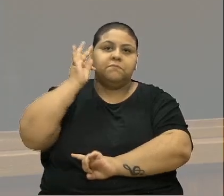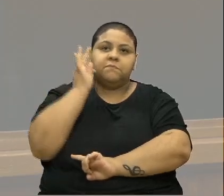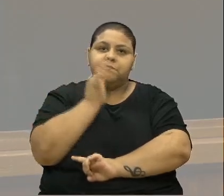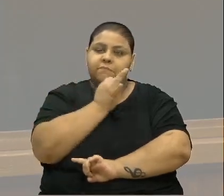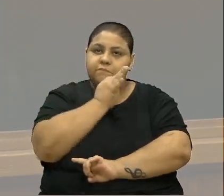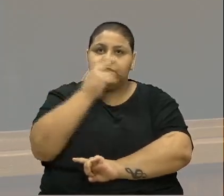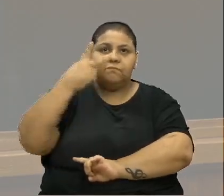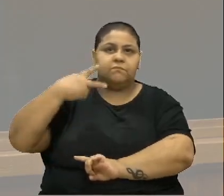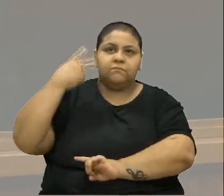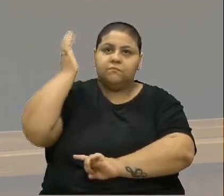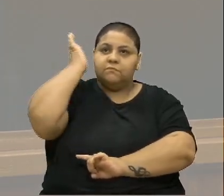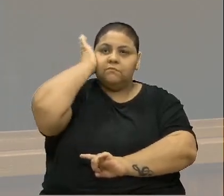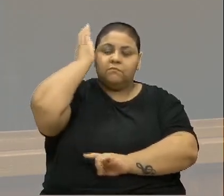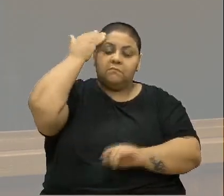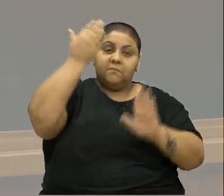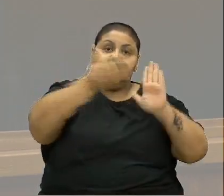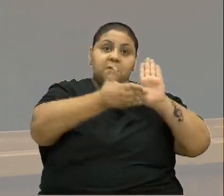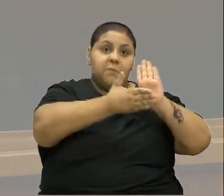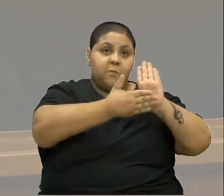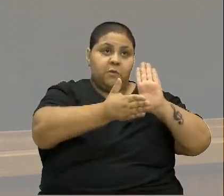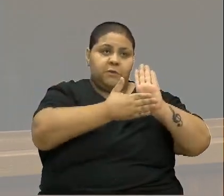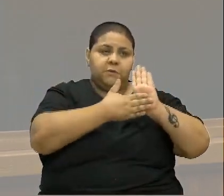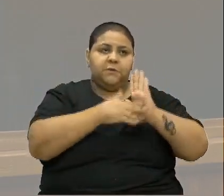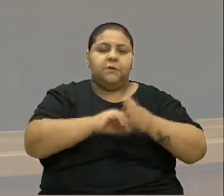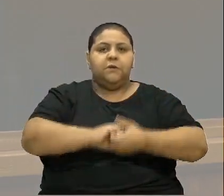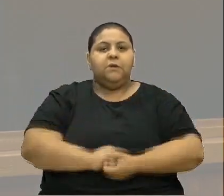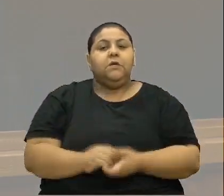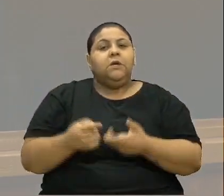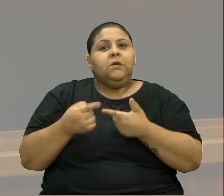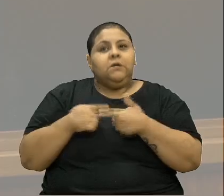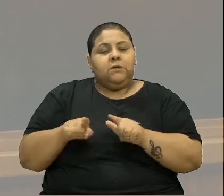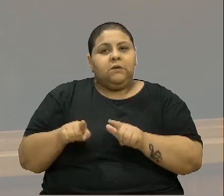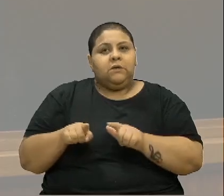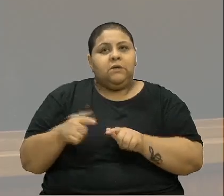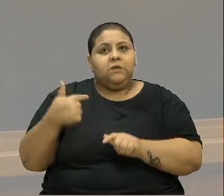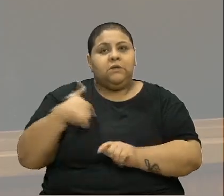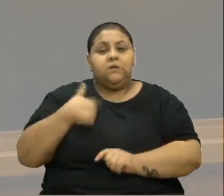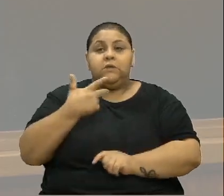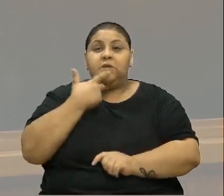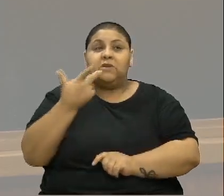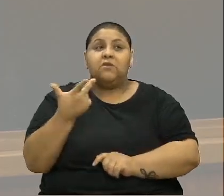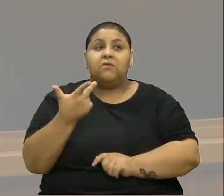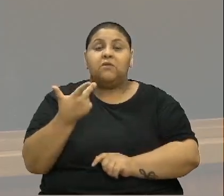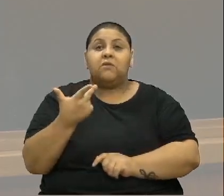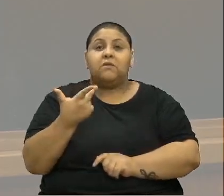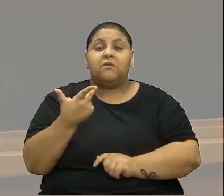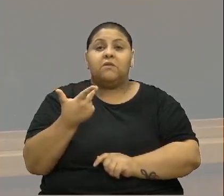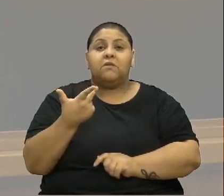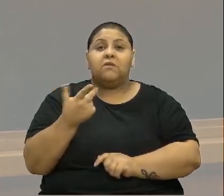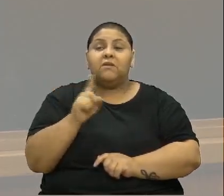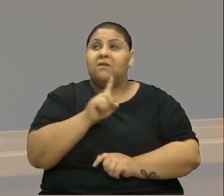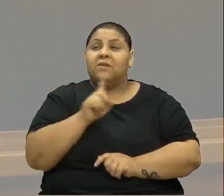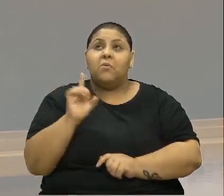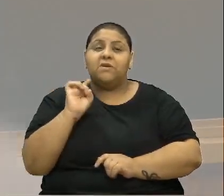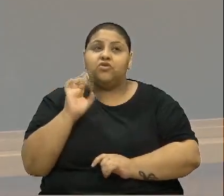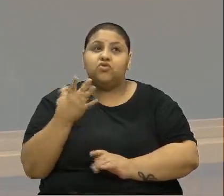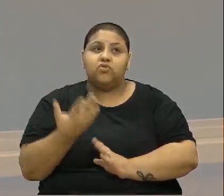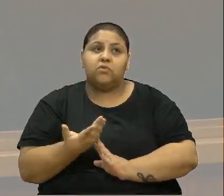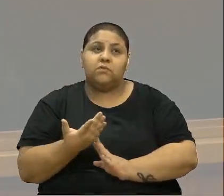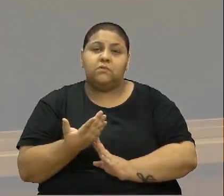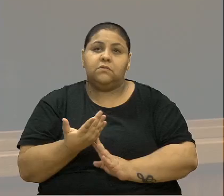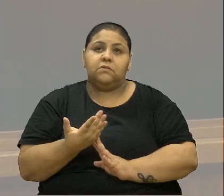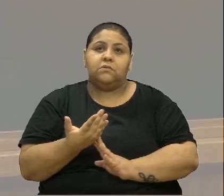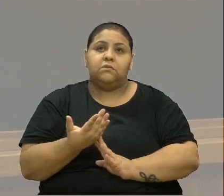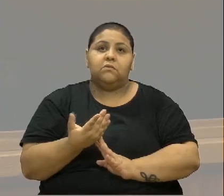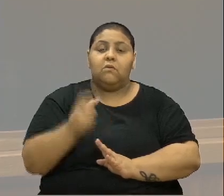vereador Felipe pela proposição. Mas eu queria ressaltar que, às vezes, não é nem só